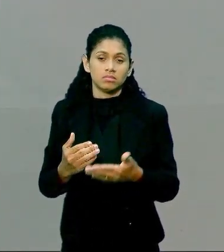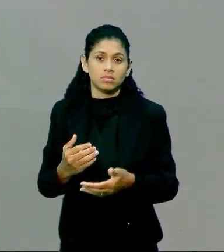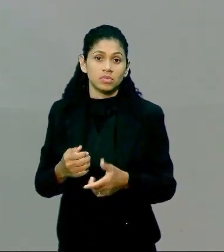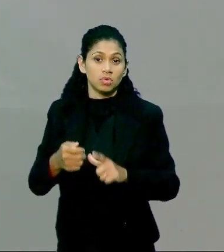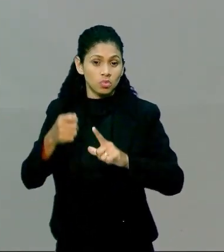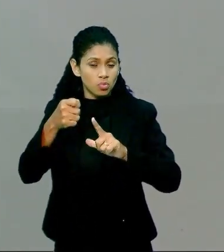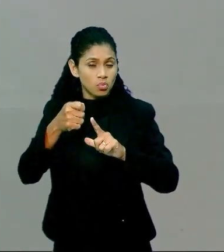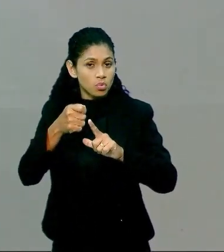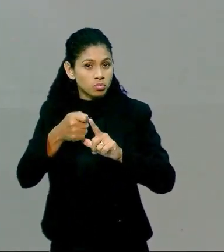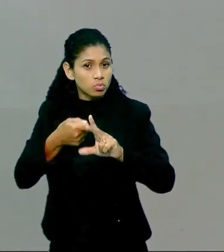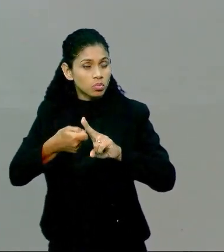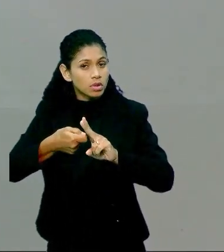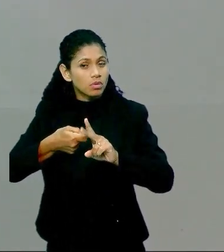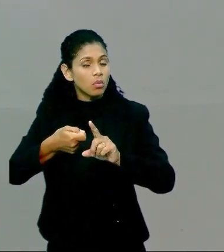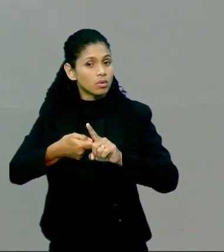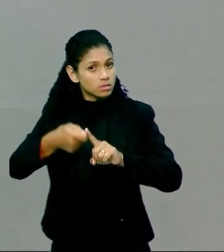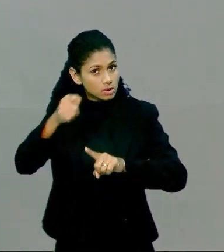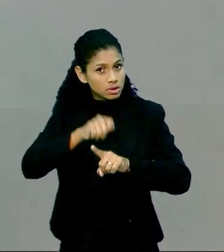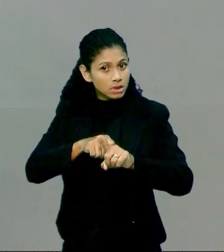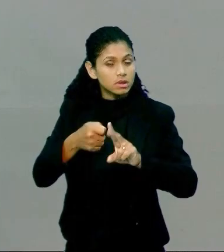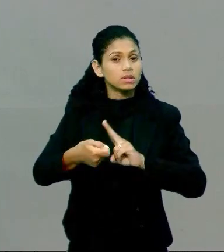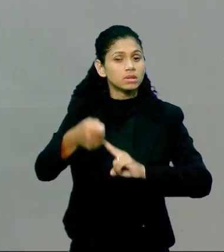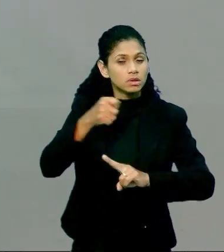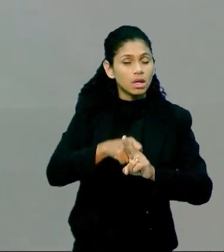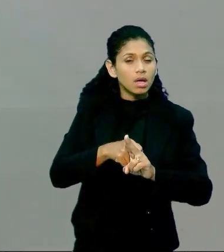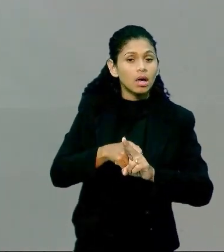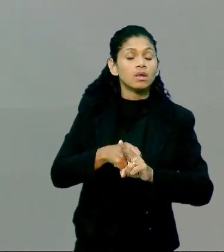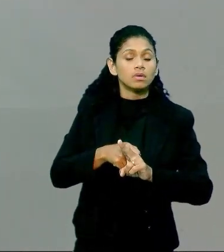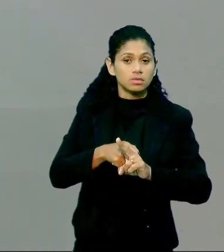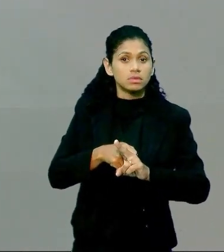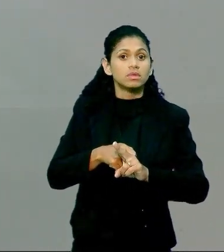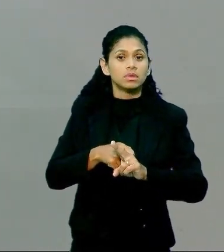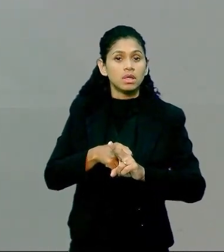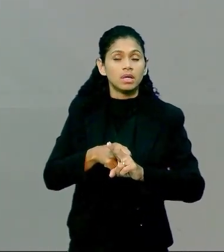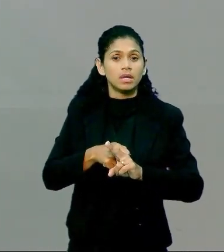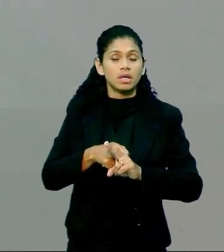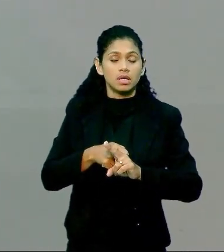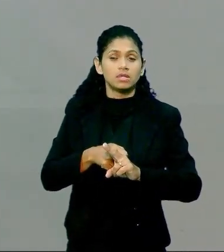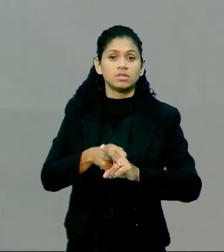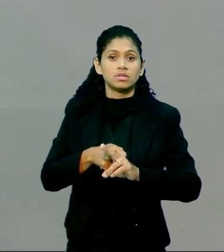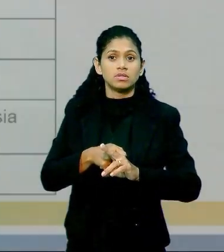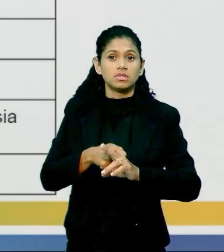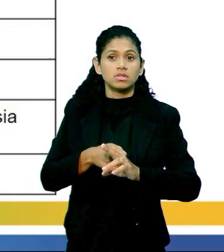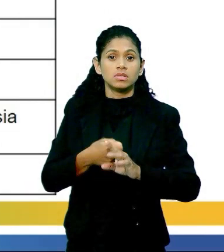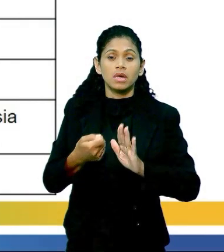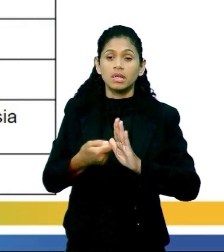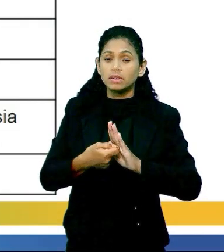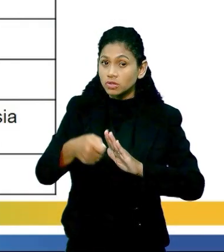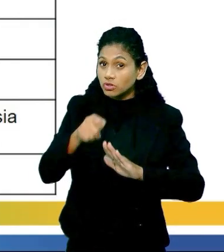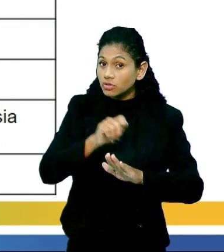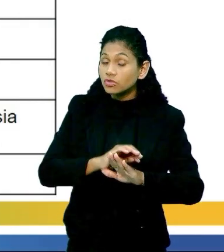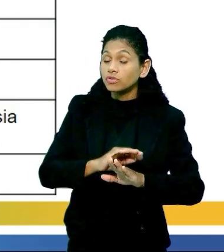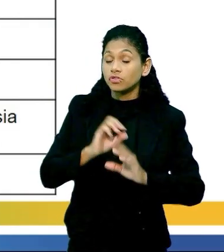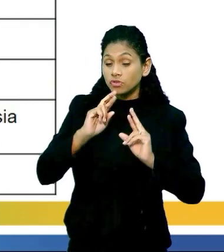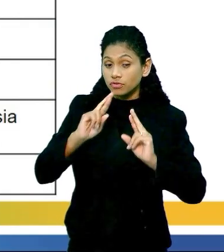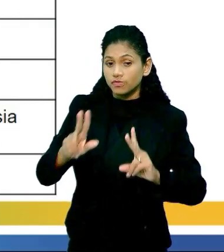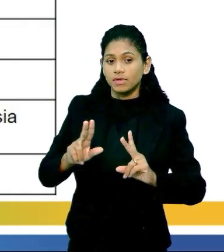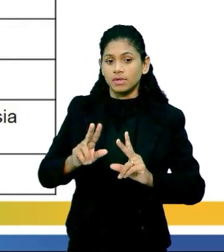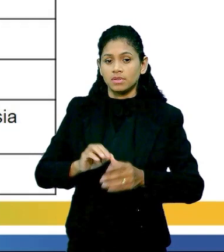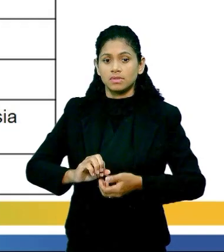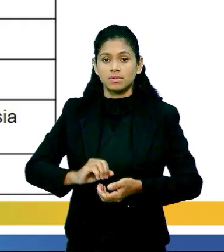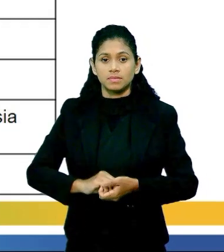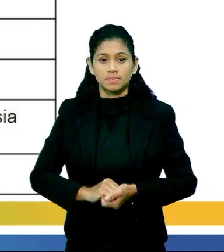festividades religiosas. Né? Nós temos um calendário parecido, tá? Então observe que a data da